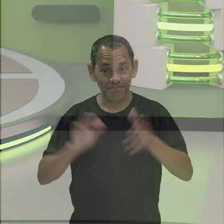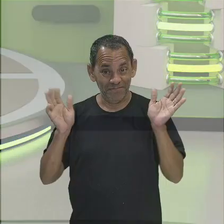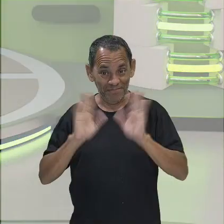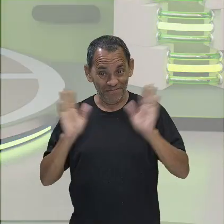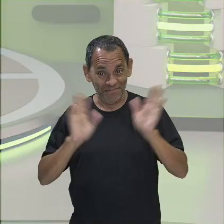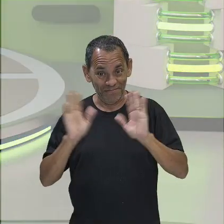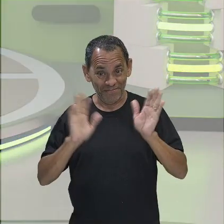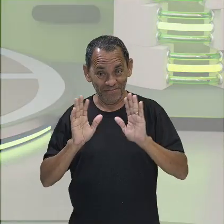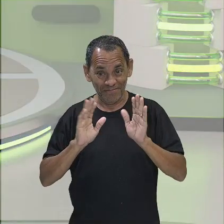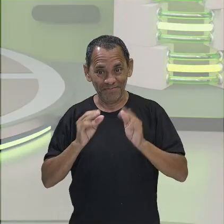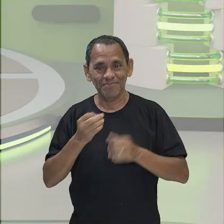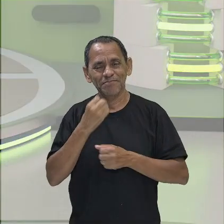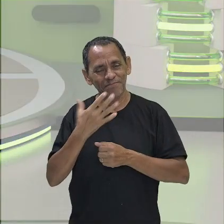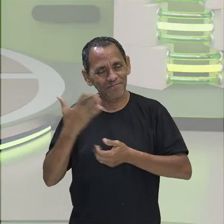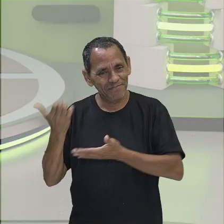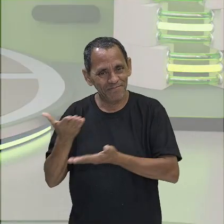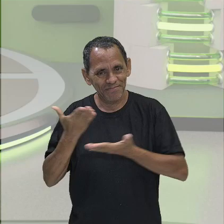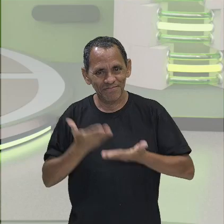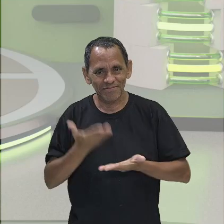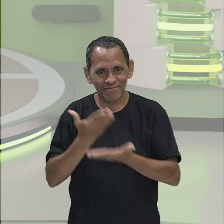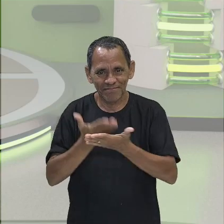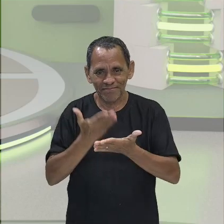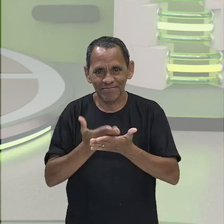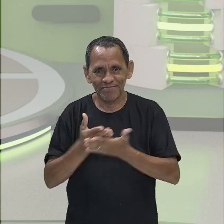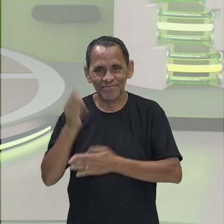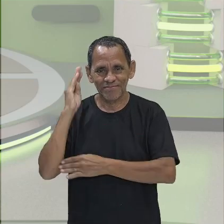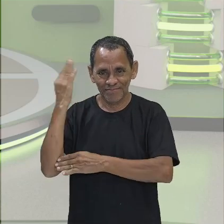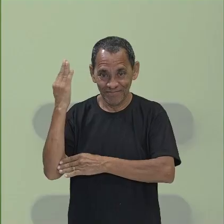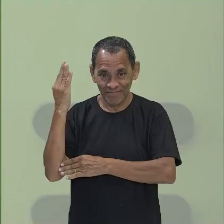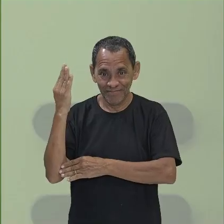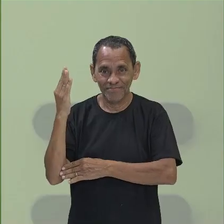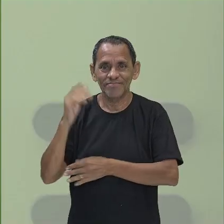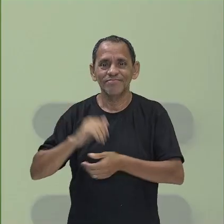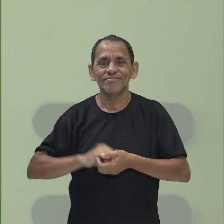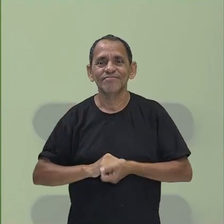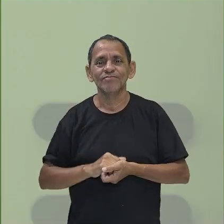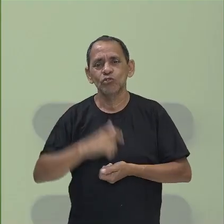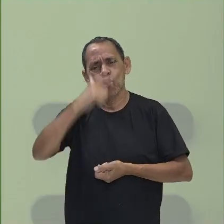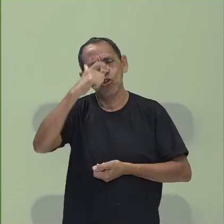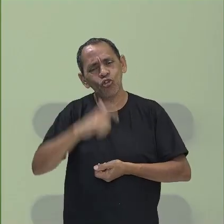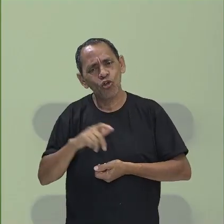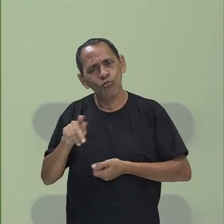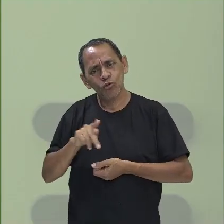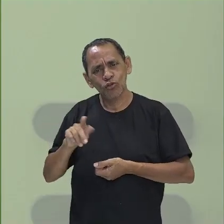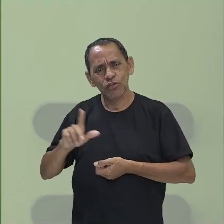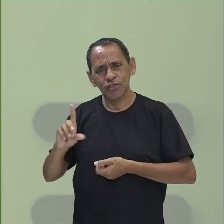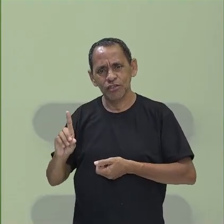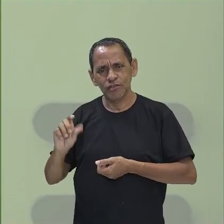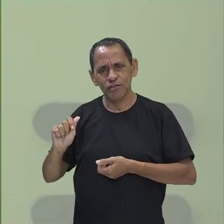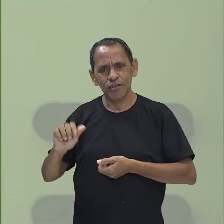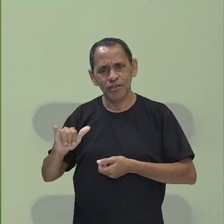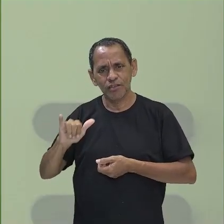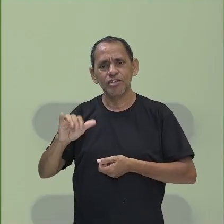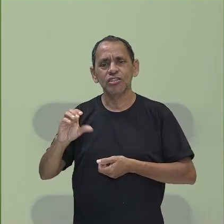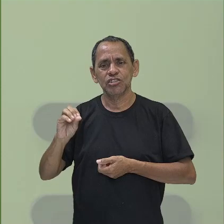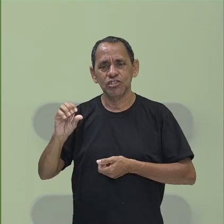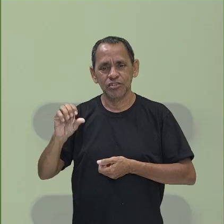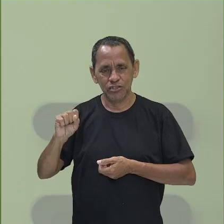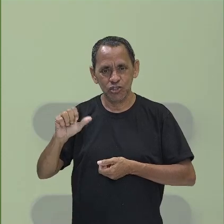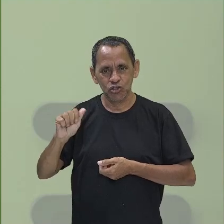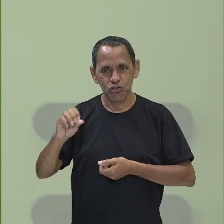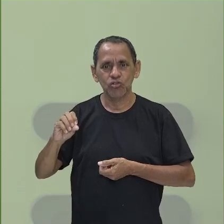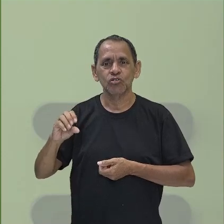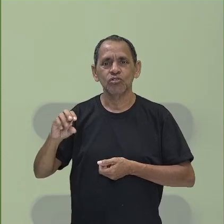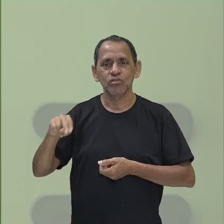Olá, sejam bem-vindos aí para a nossa aula de Biologia. Eu sou o professor Daison Jardim e vamos ver aí